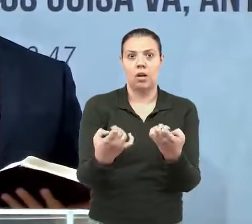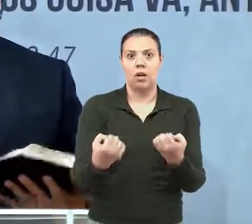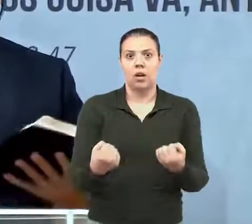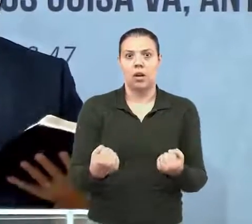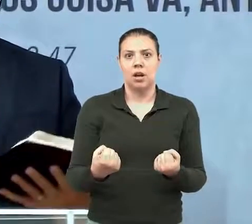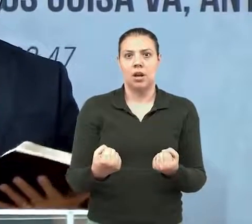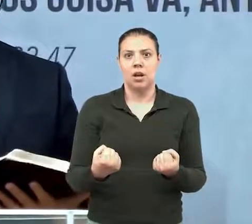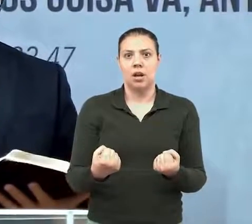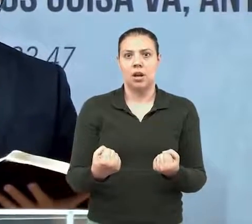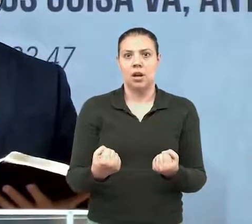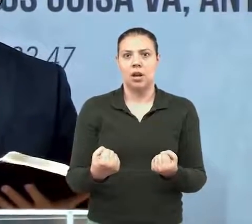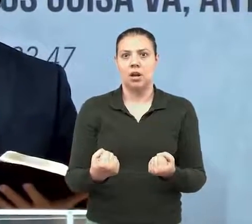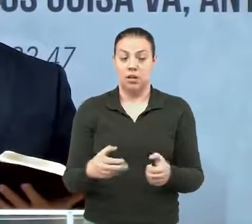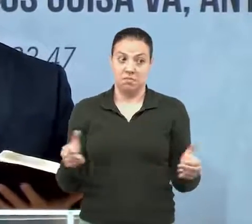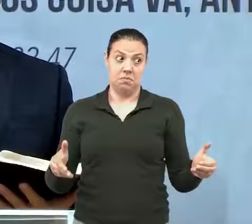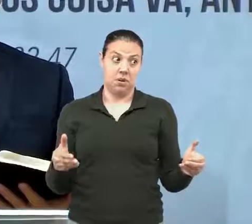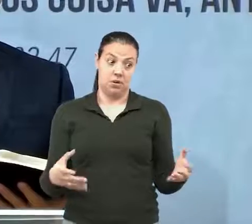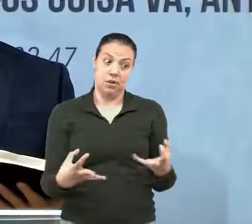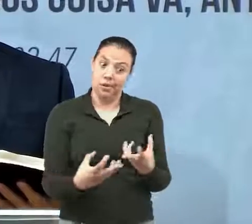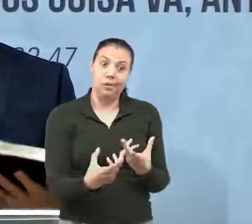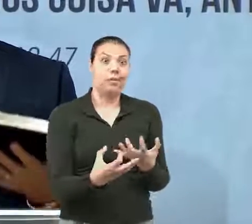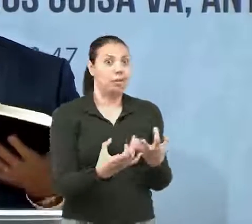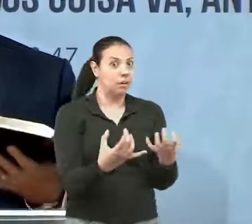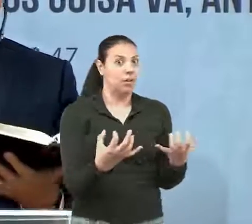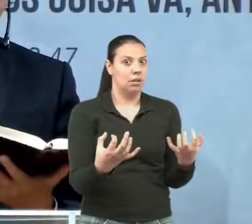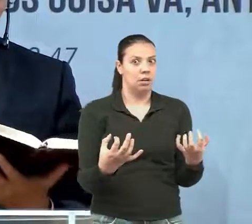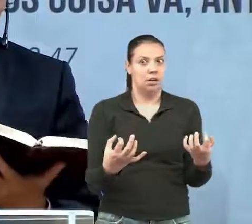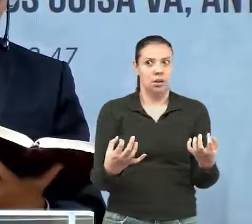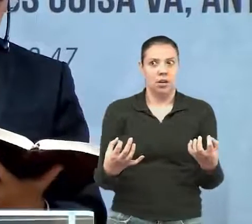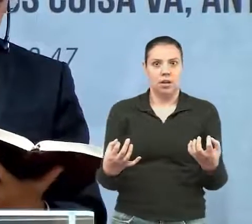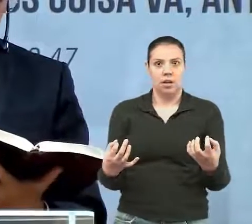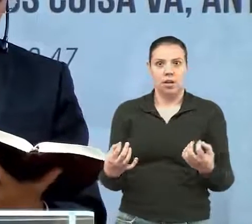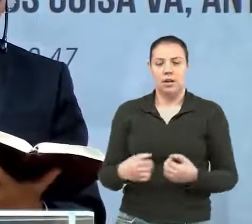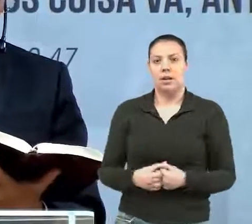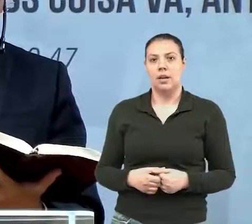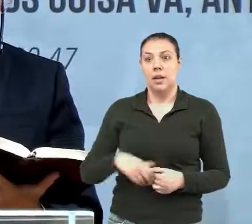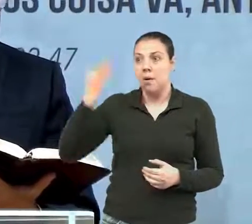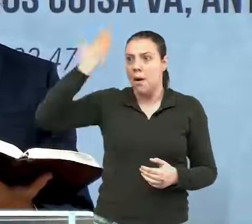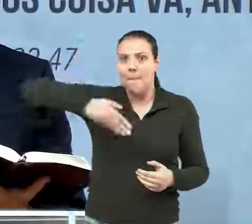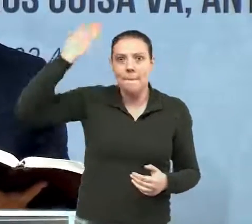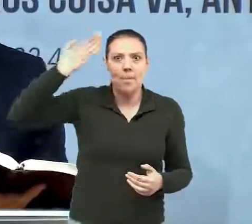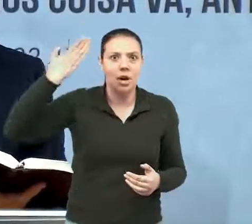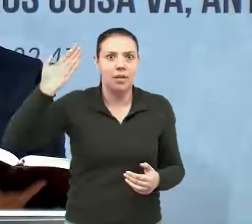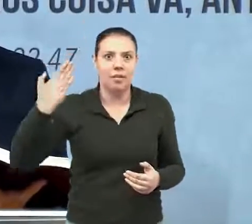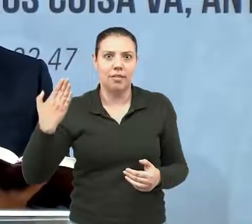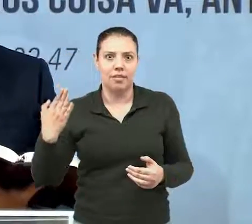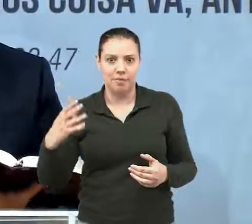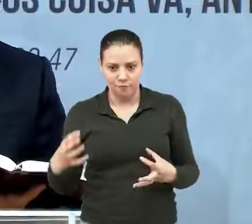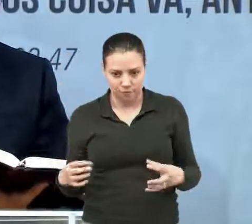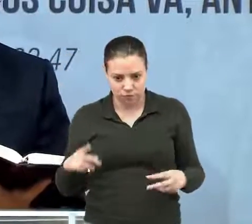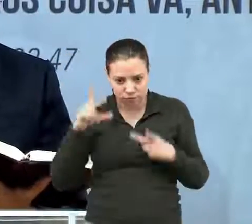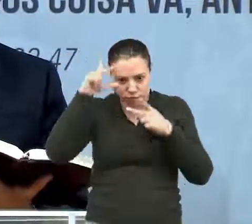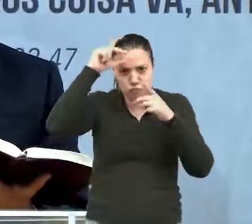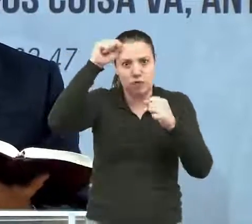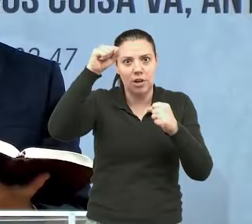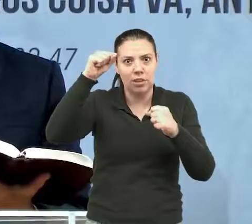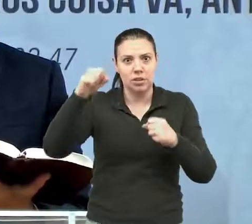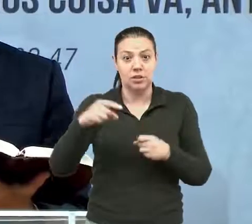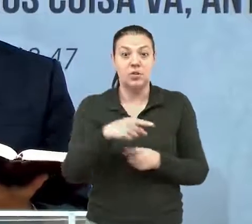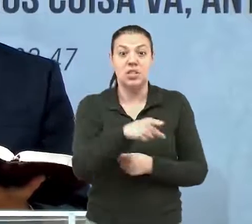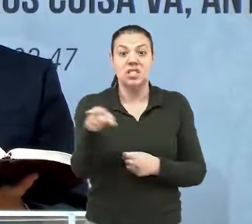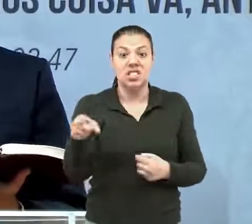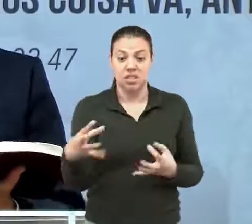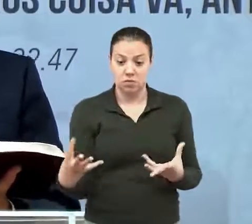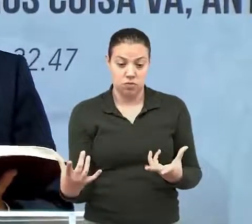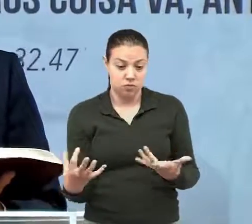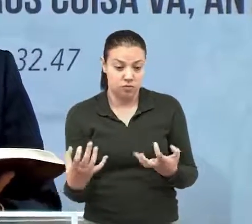agora é o cadinho, agora é a prova suprema. Quando passares pelo fogo, não te queimarás,